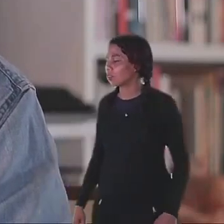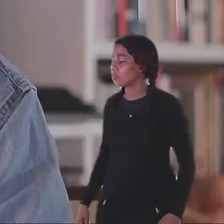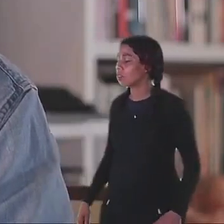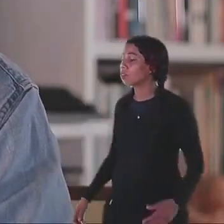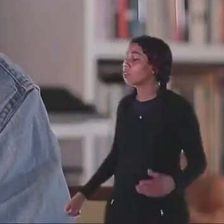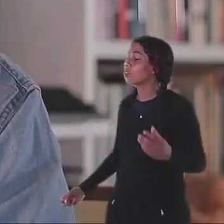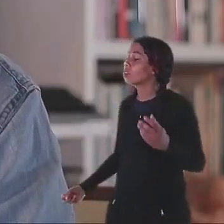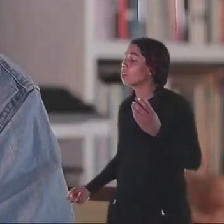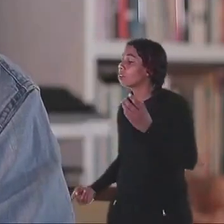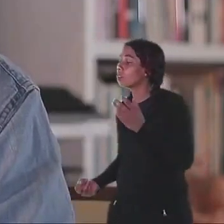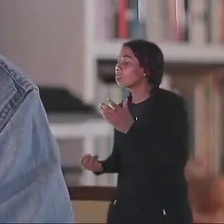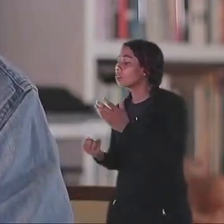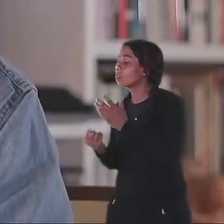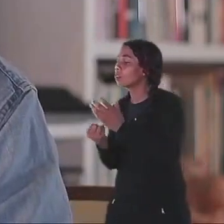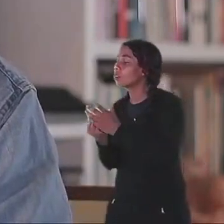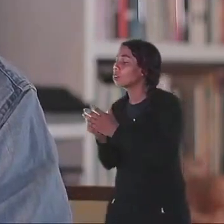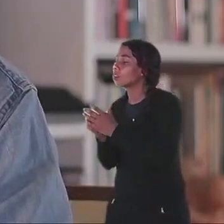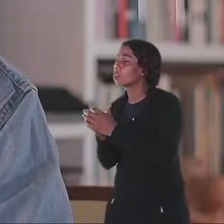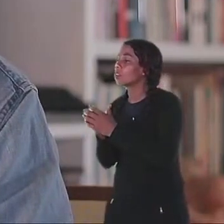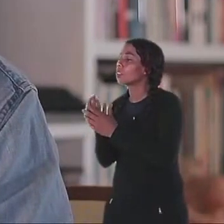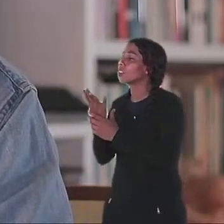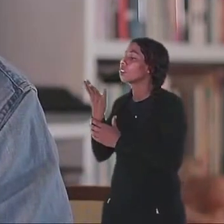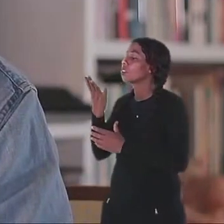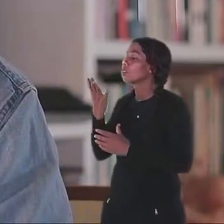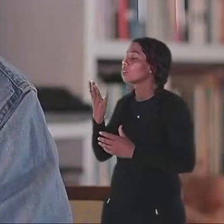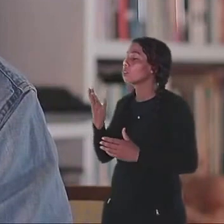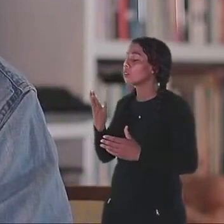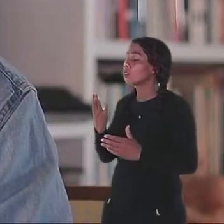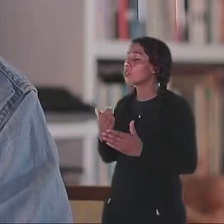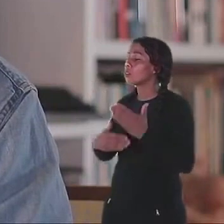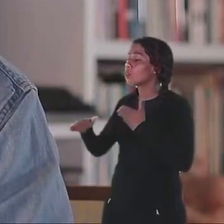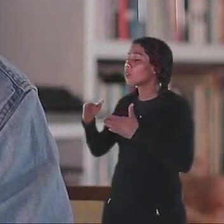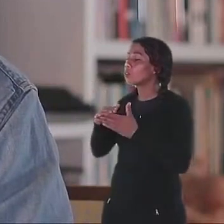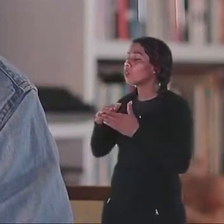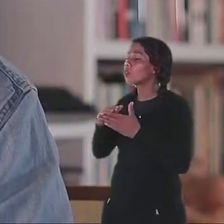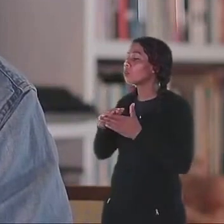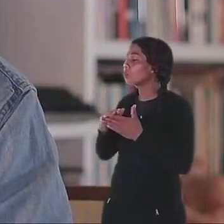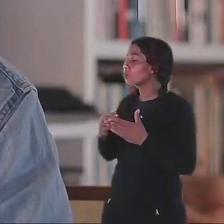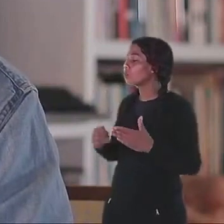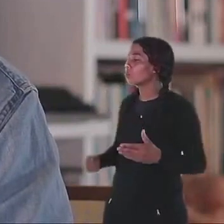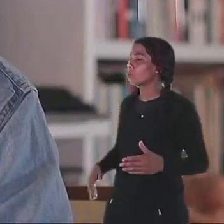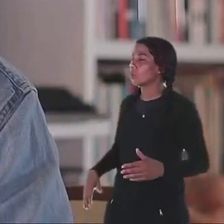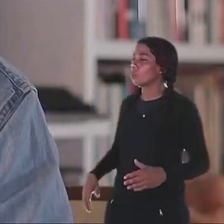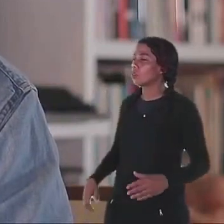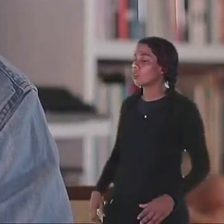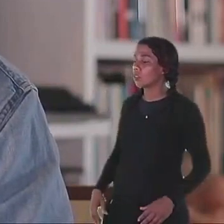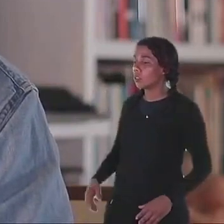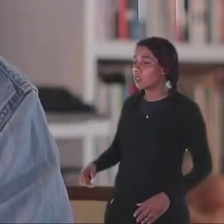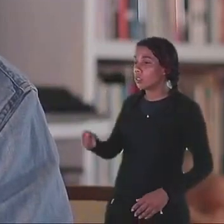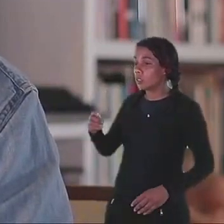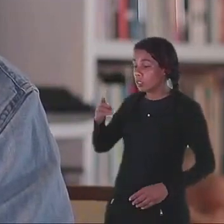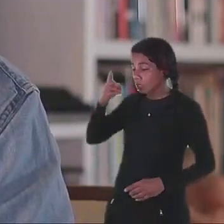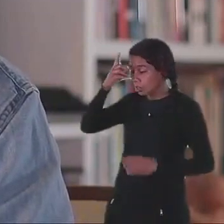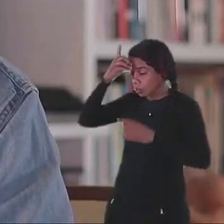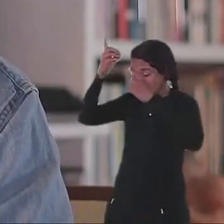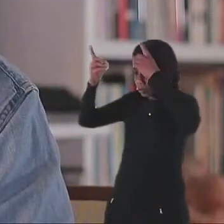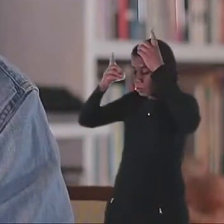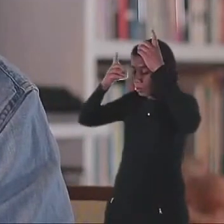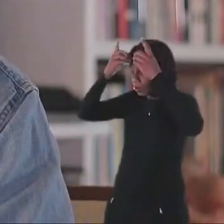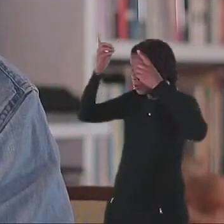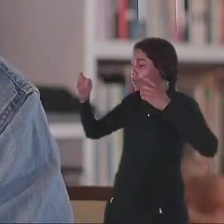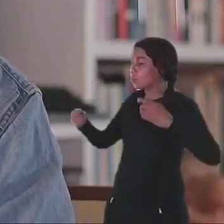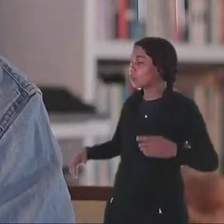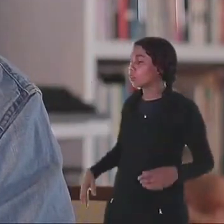deu origem aos mais criativos, resistentes,